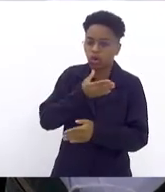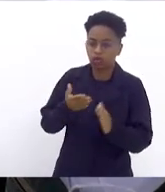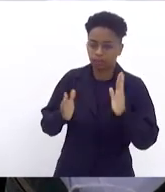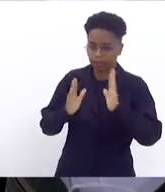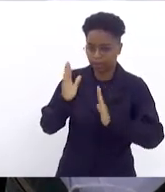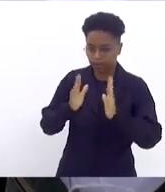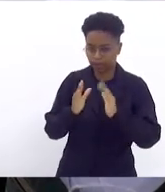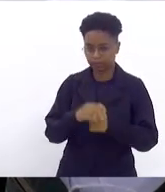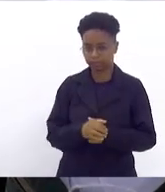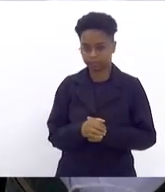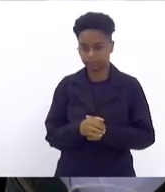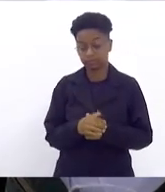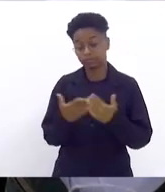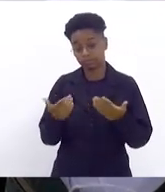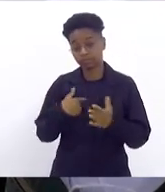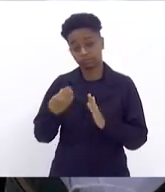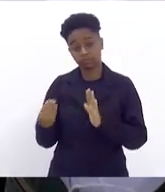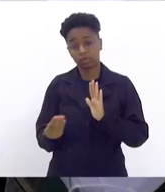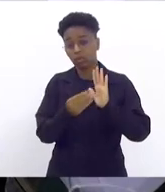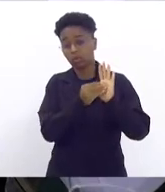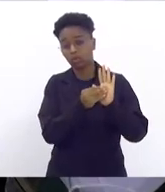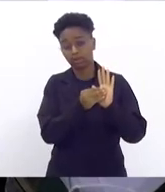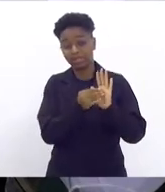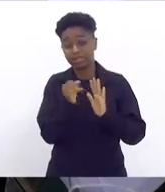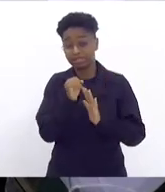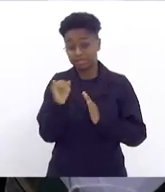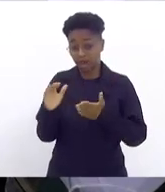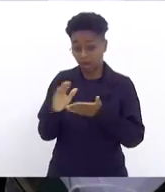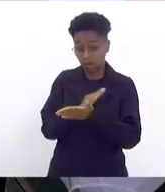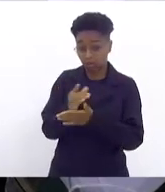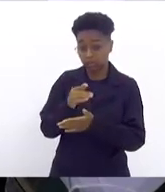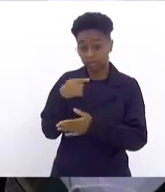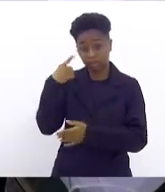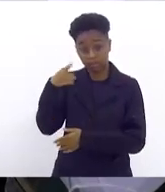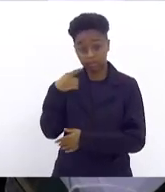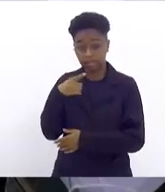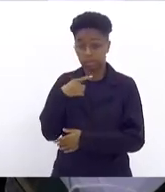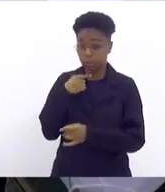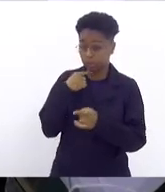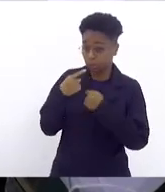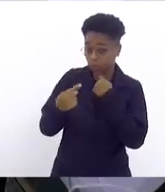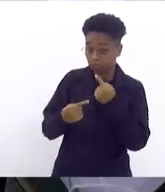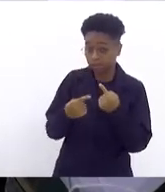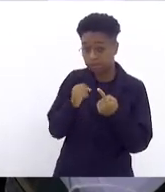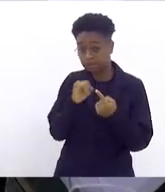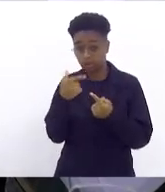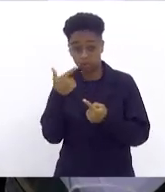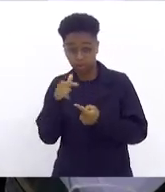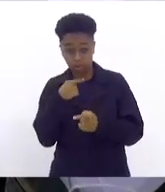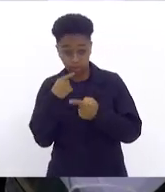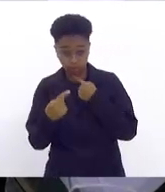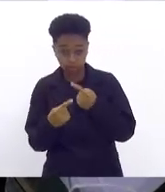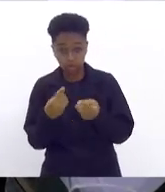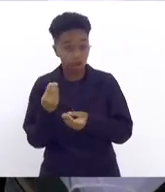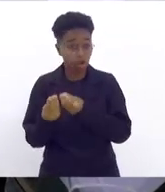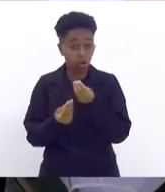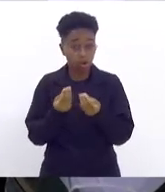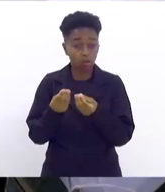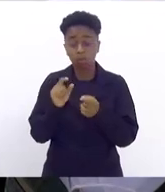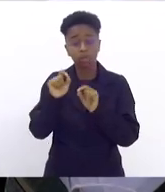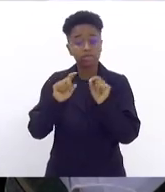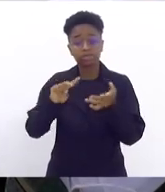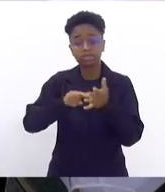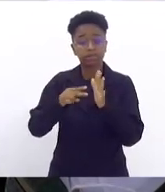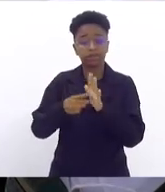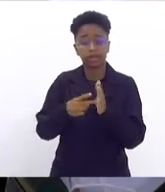isso. Então, eu colocaria, se algum deputado tem dúvidas sobre essa questão, se não tiver, qual seria o sentido da baixa em diligência?